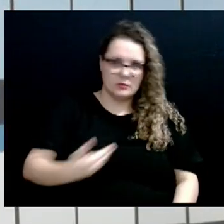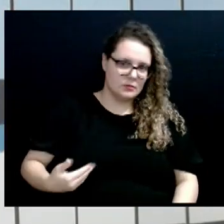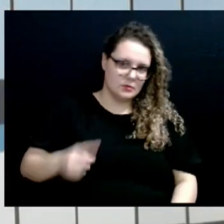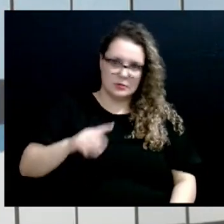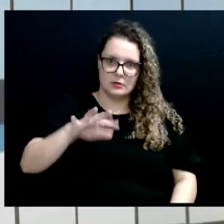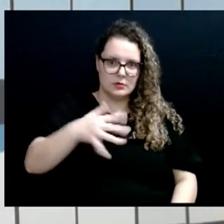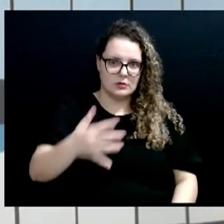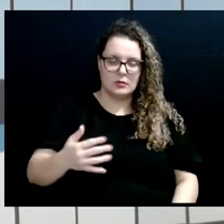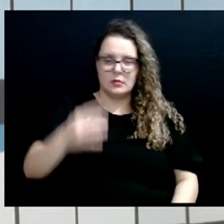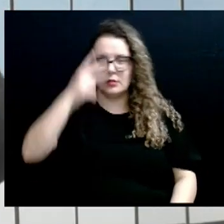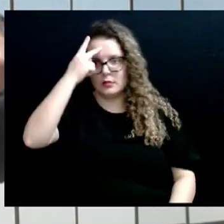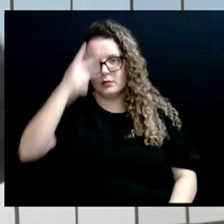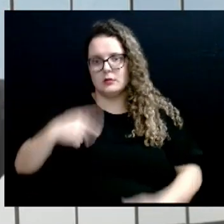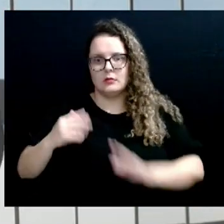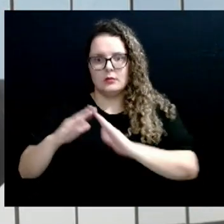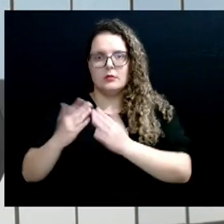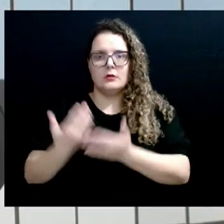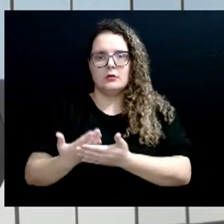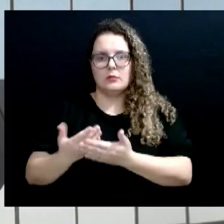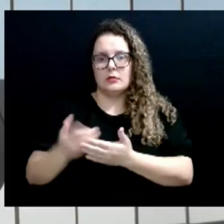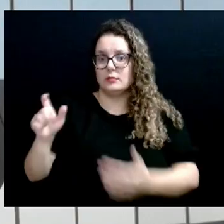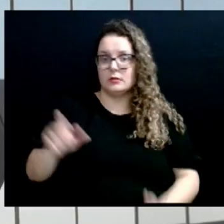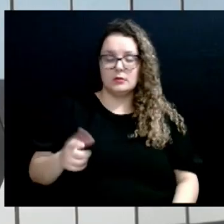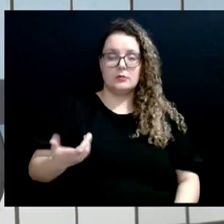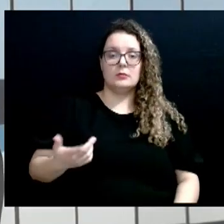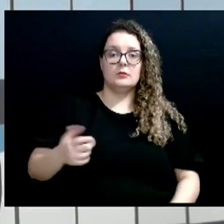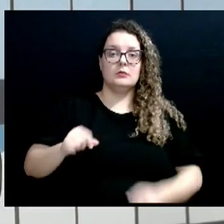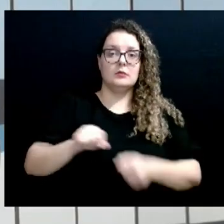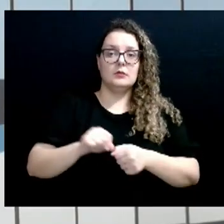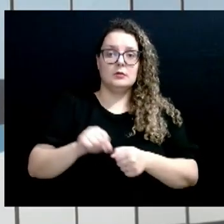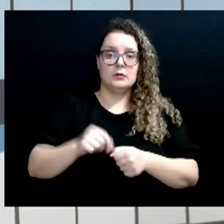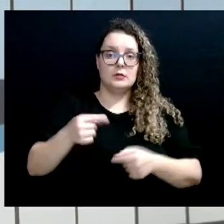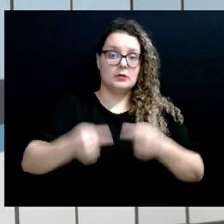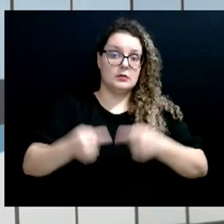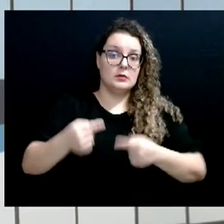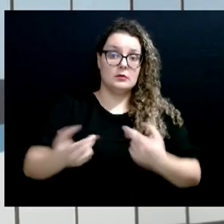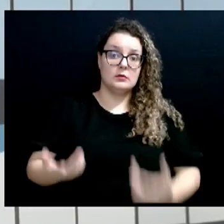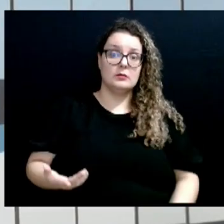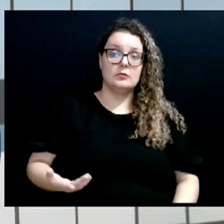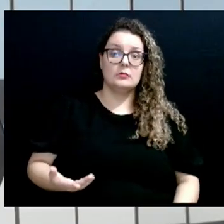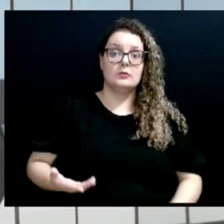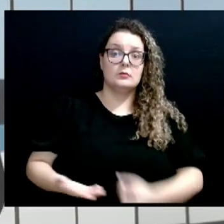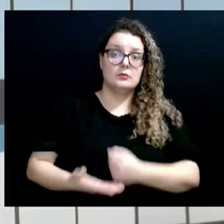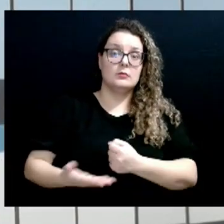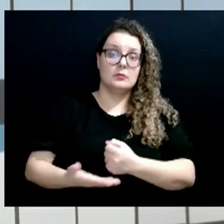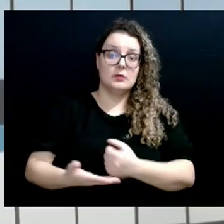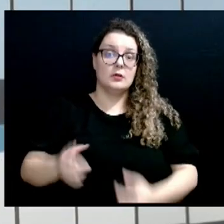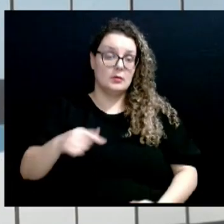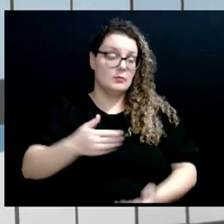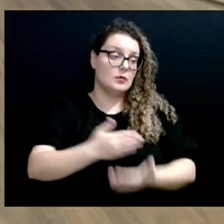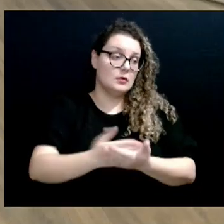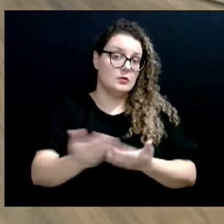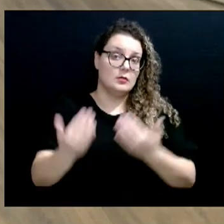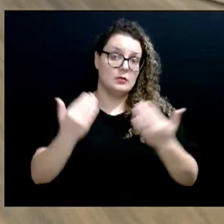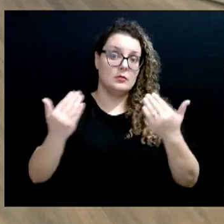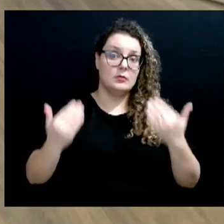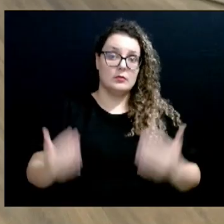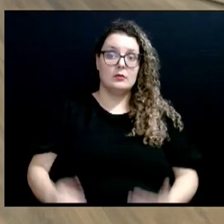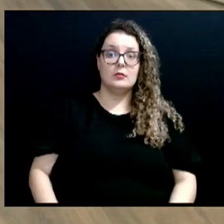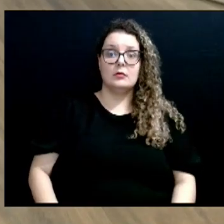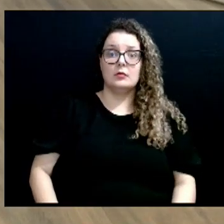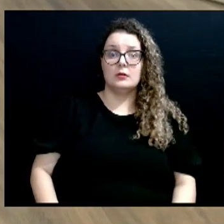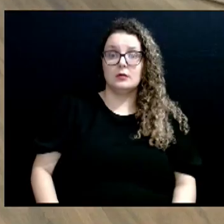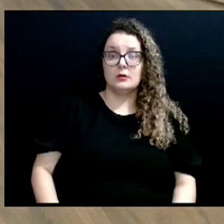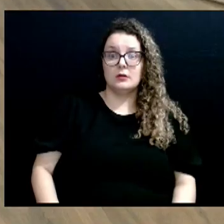eles começam a fazer essa disputa por baixo. Porque começa a comparar, né? Então, o